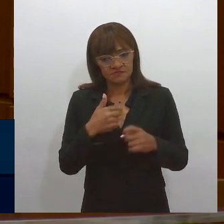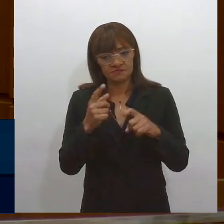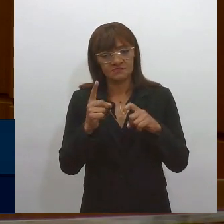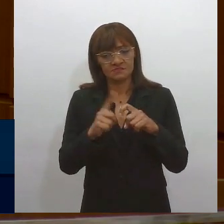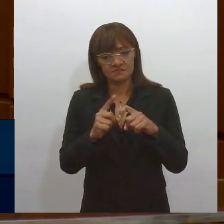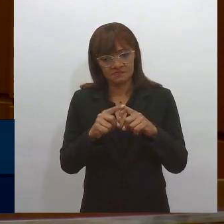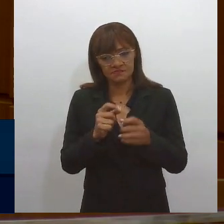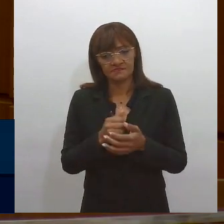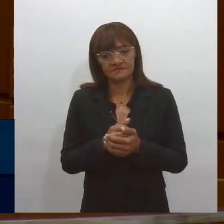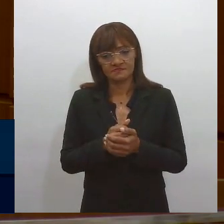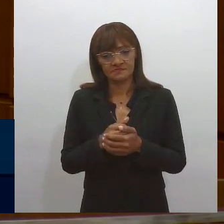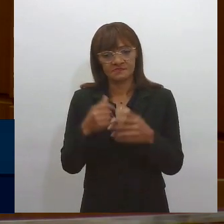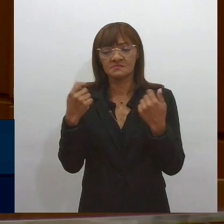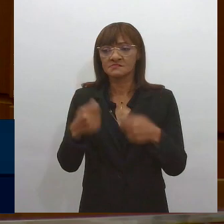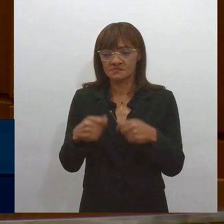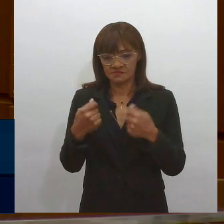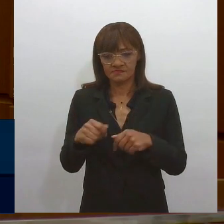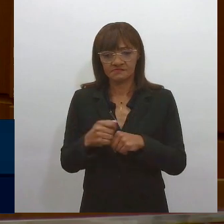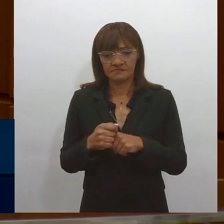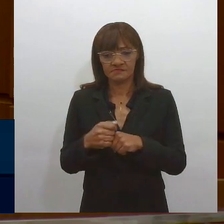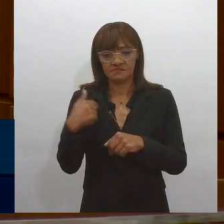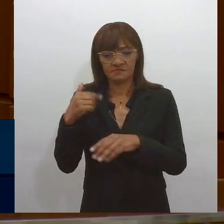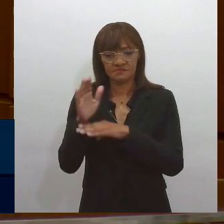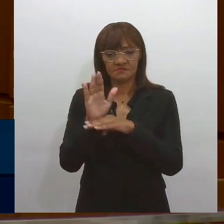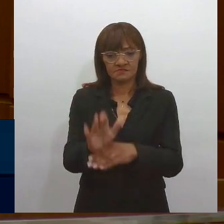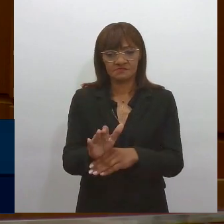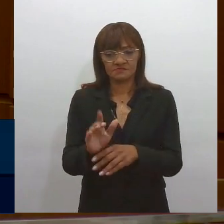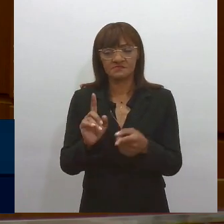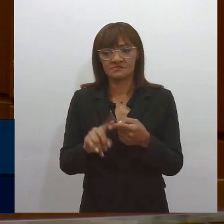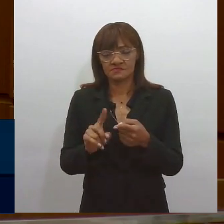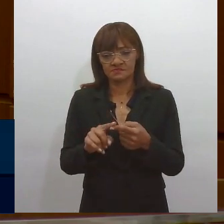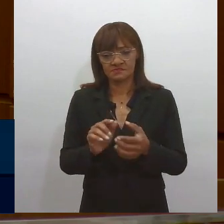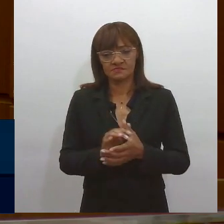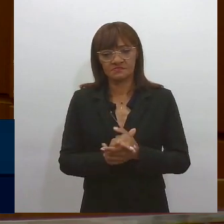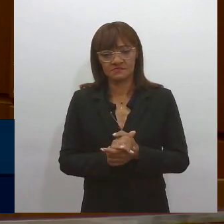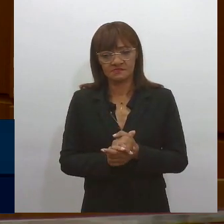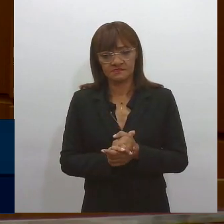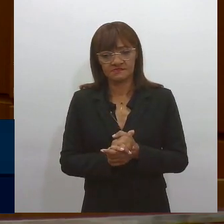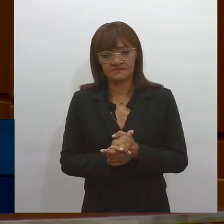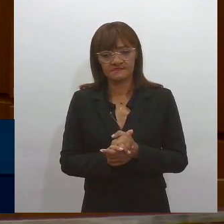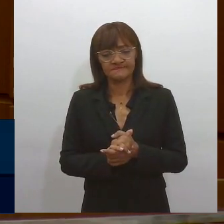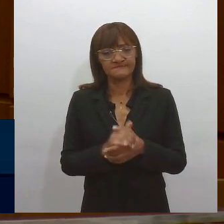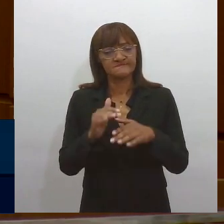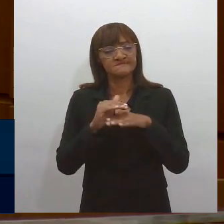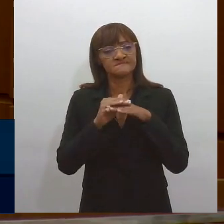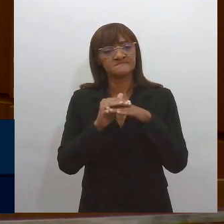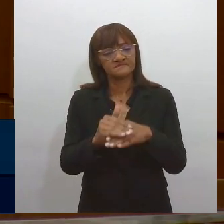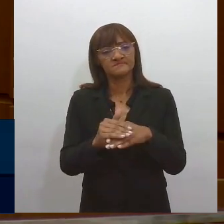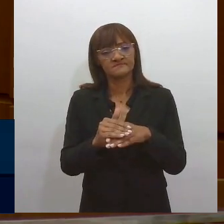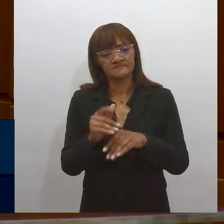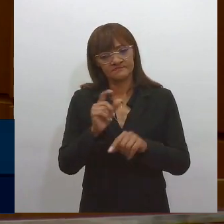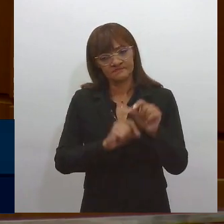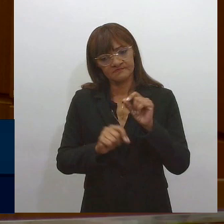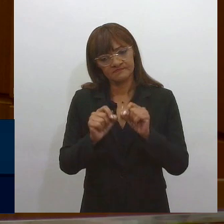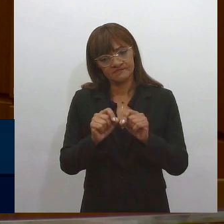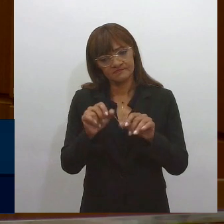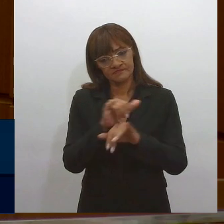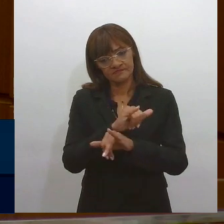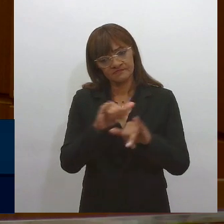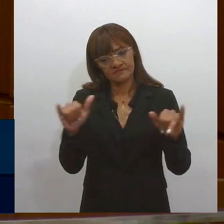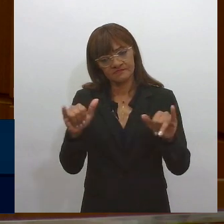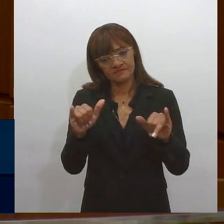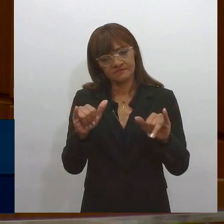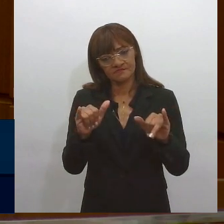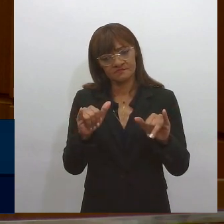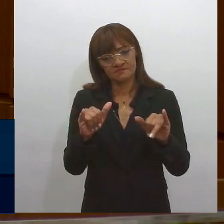ajudar de alguma forma também e quero também aqui trazer um informe acerca do primeiro mutirão de cirurgias